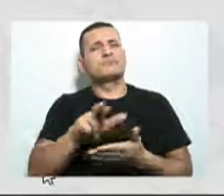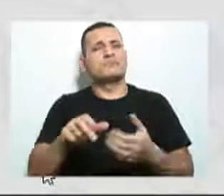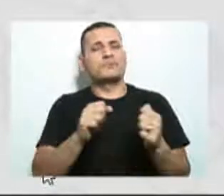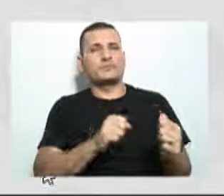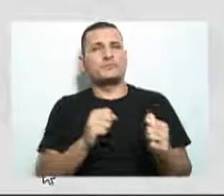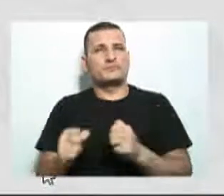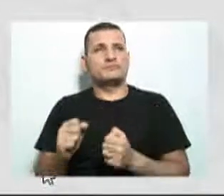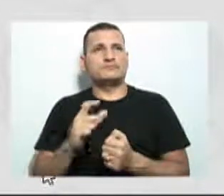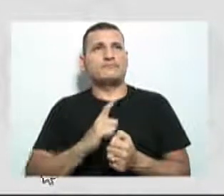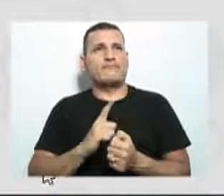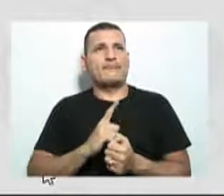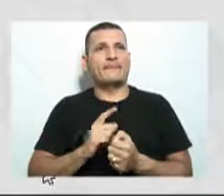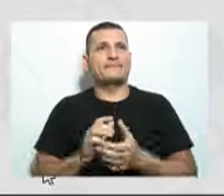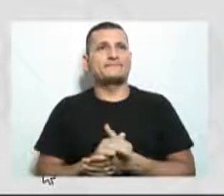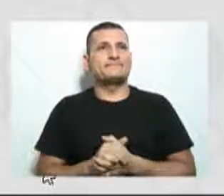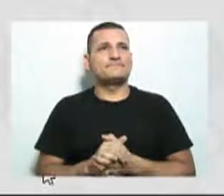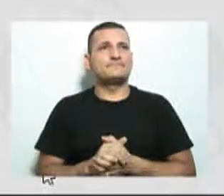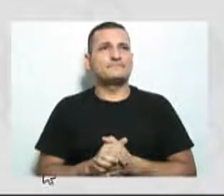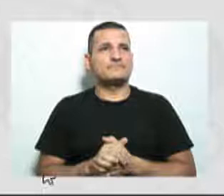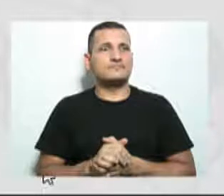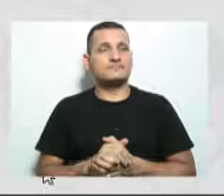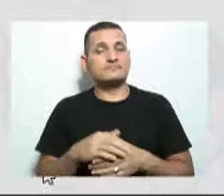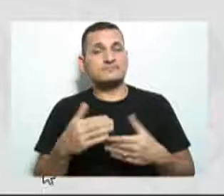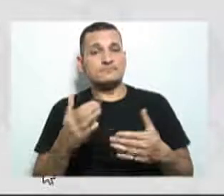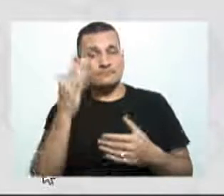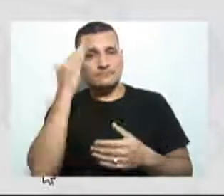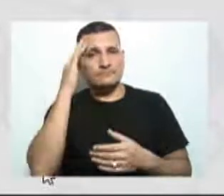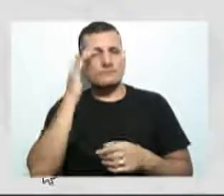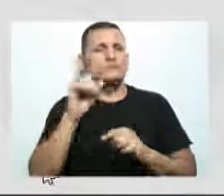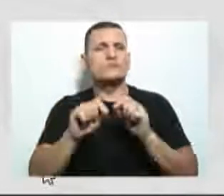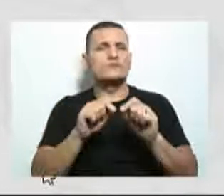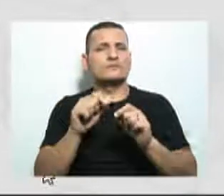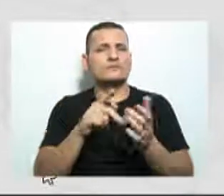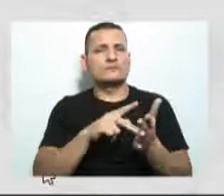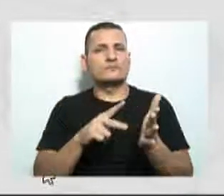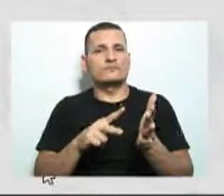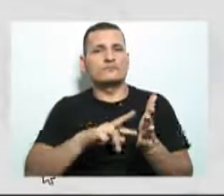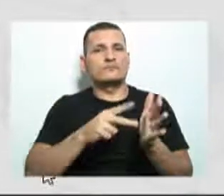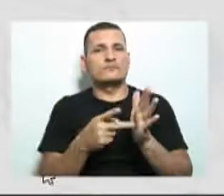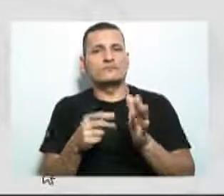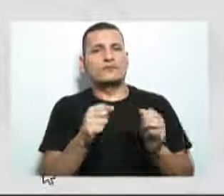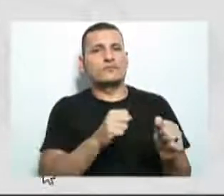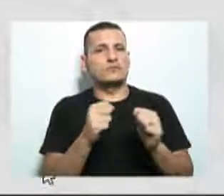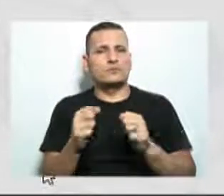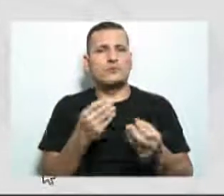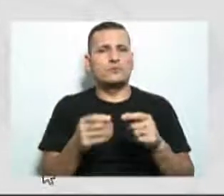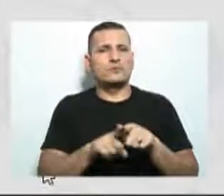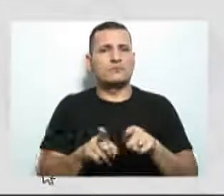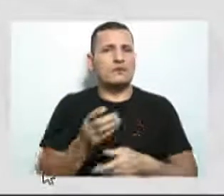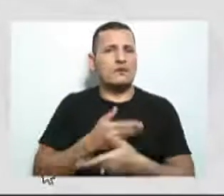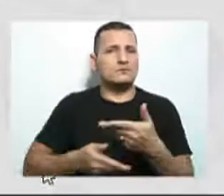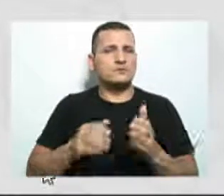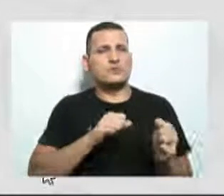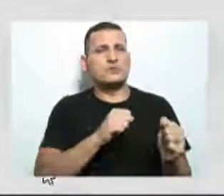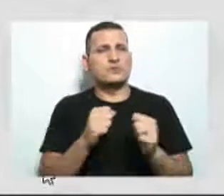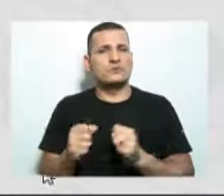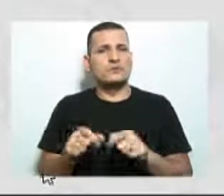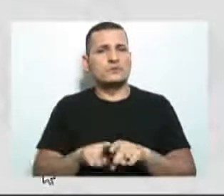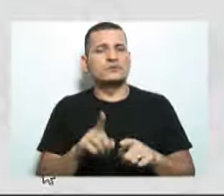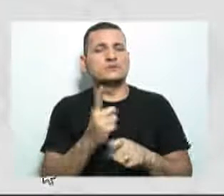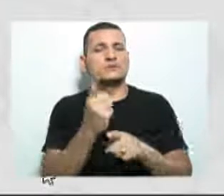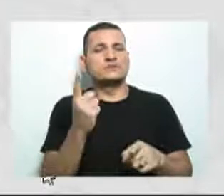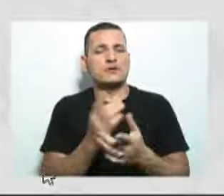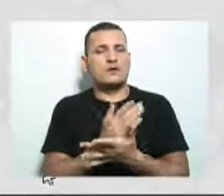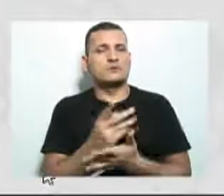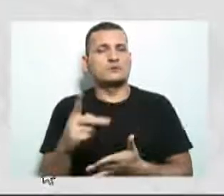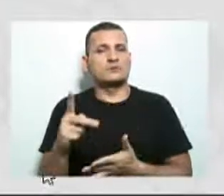aí. Vamos procurar entender, então, o que é o poder, como se dão as relações de poder e identificar algumas de suas influências